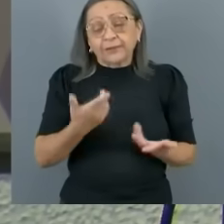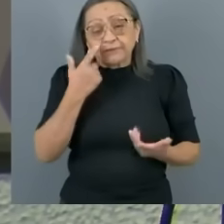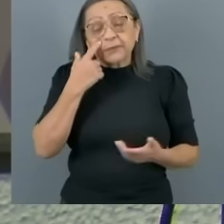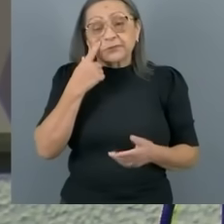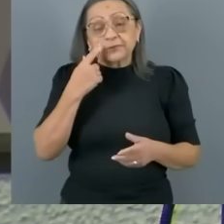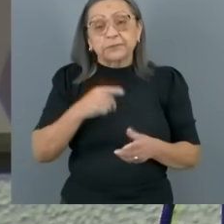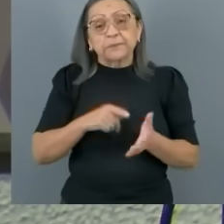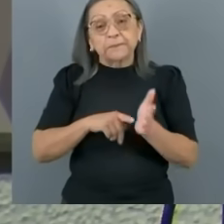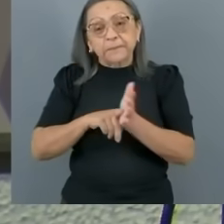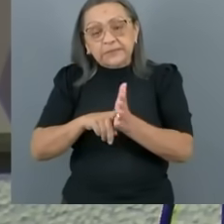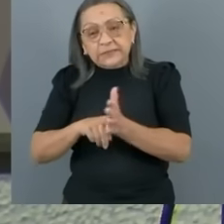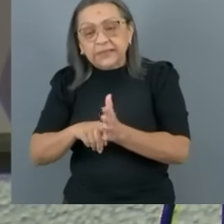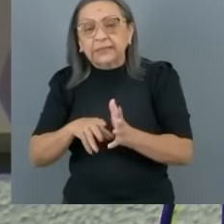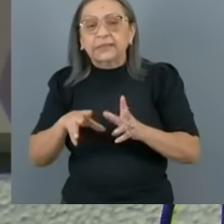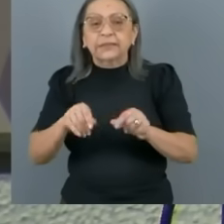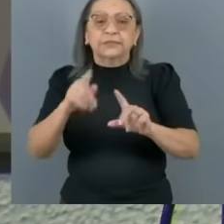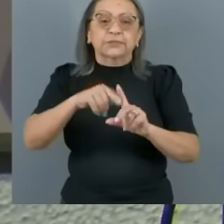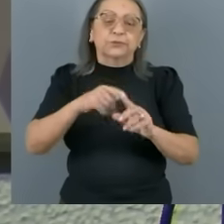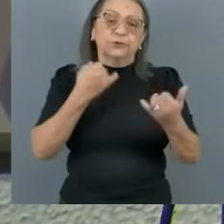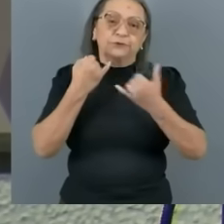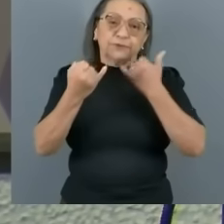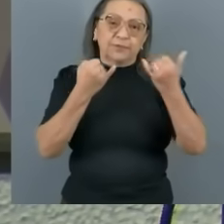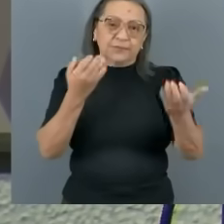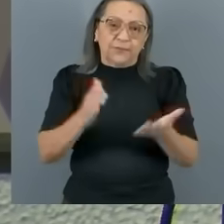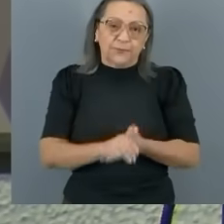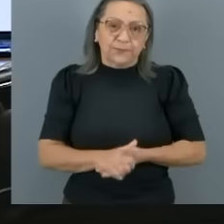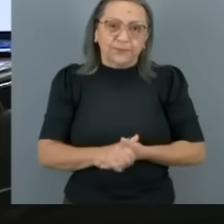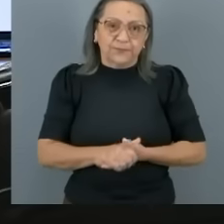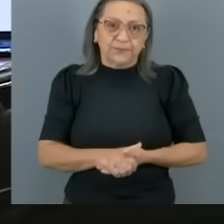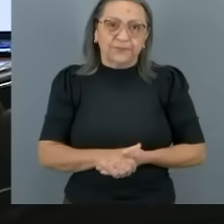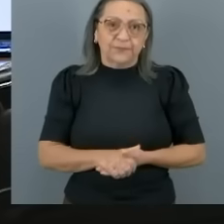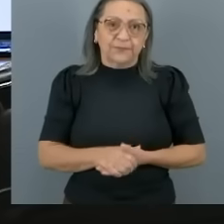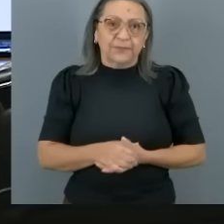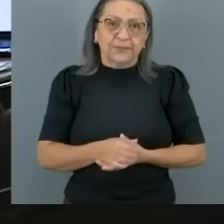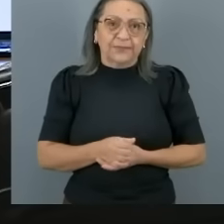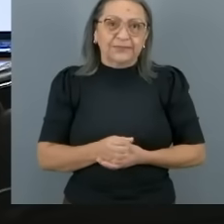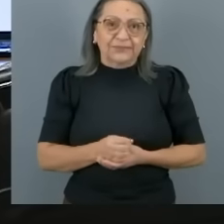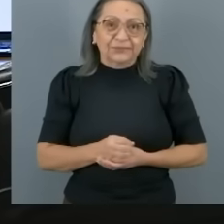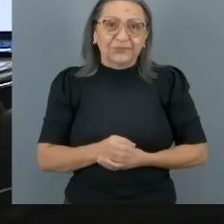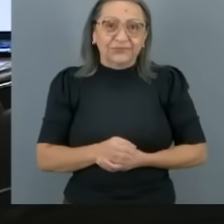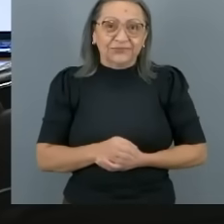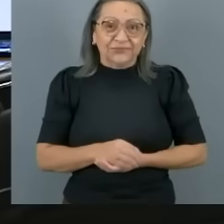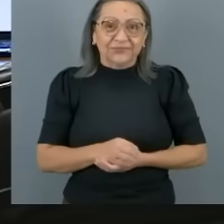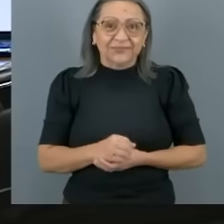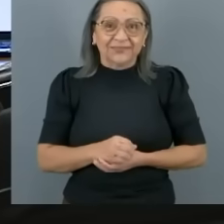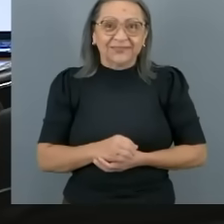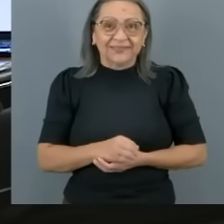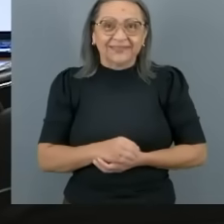nossos dados esse tipo de informação. A sessão está suspensa por 10 minutos.